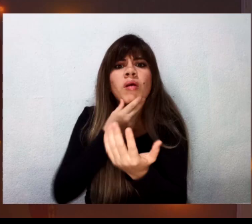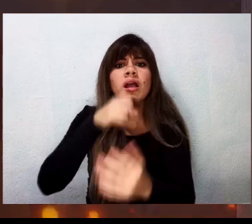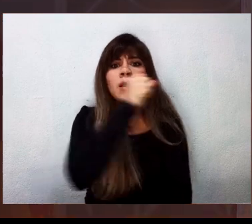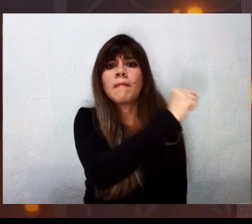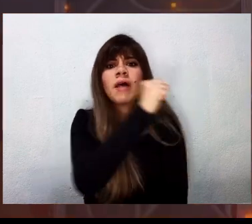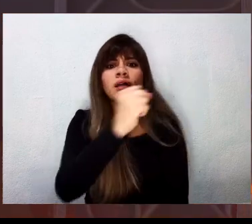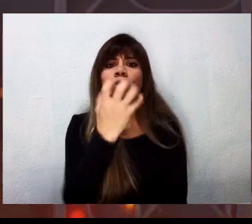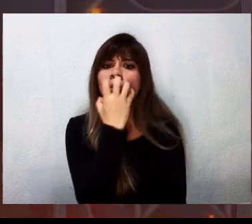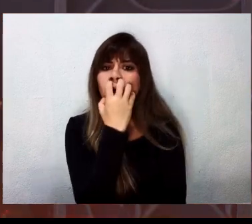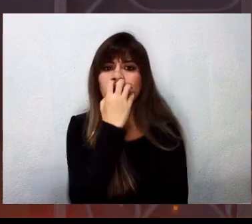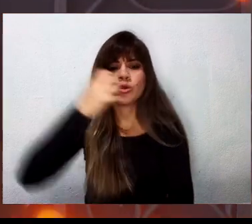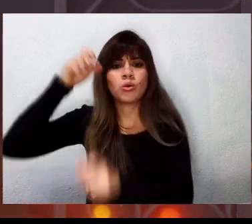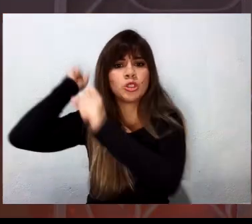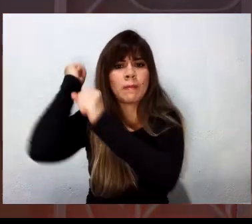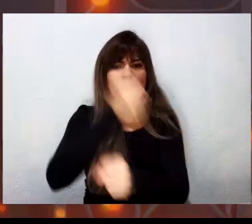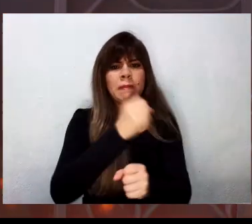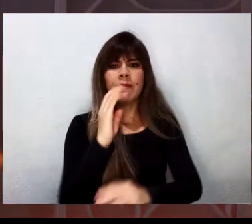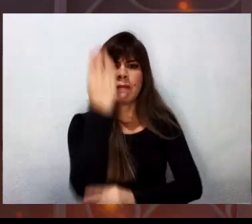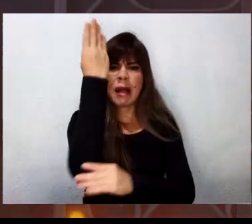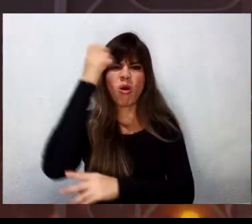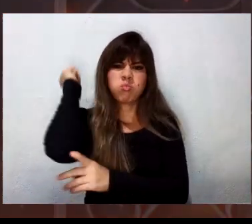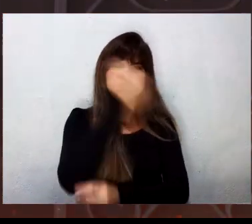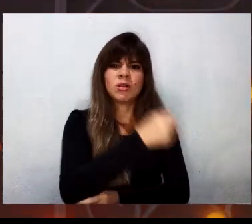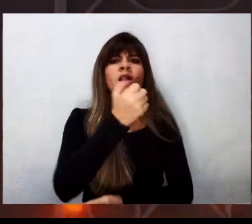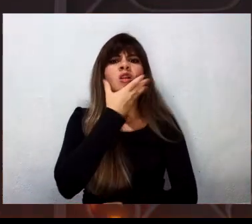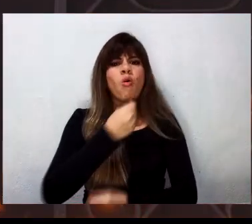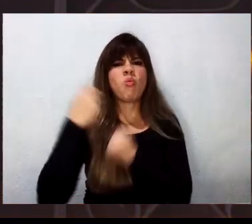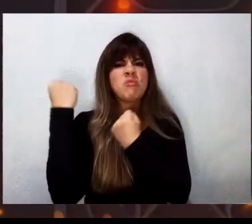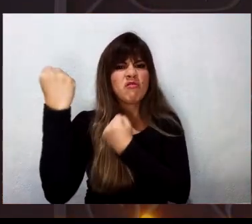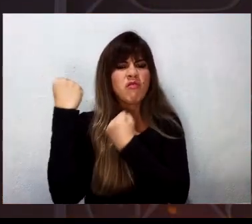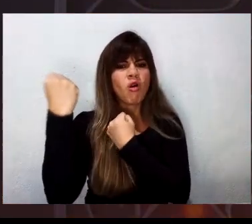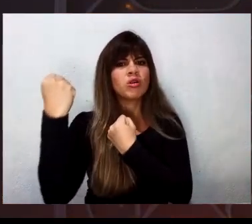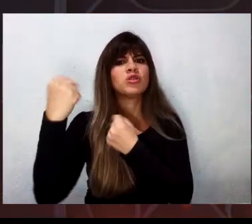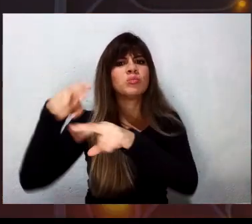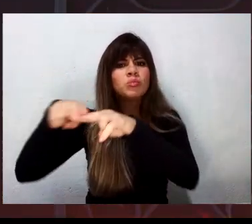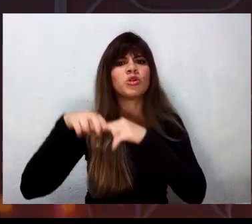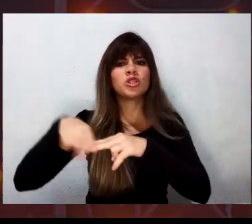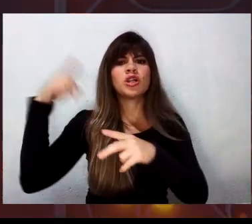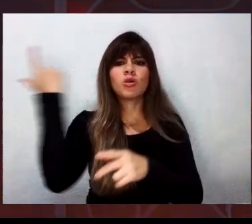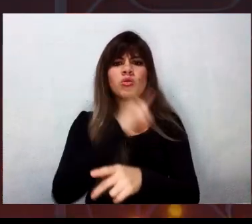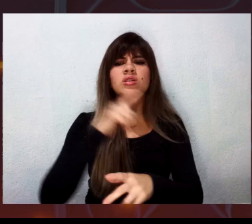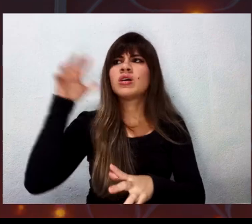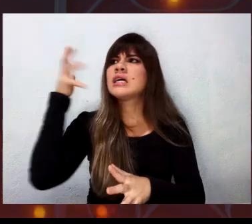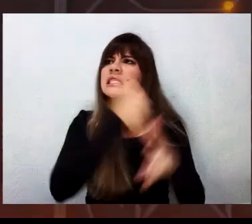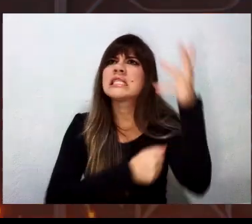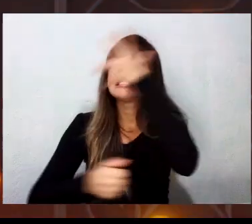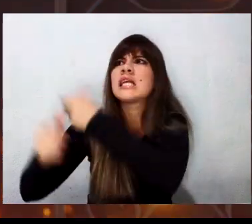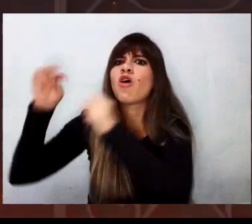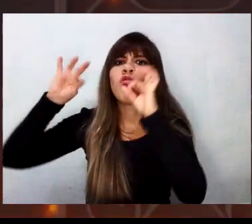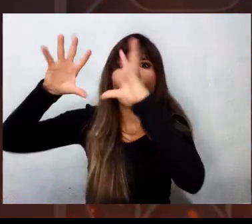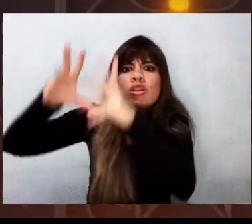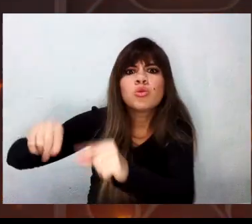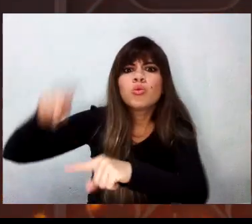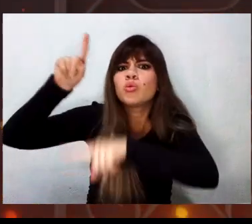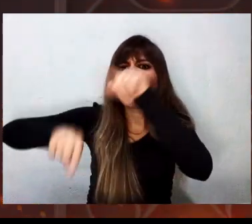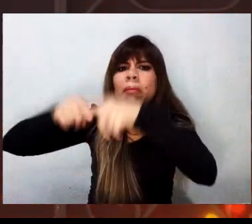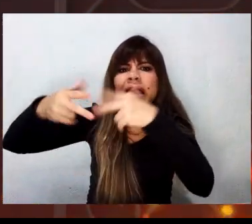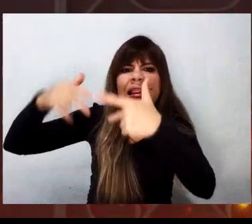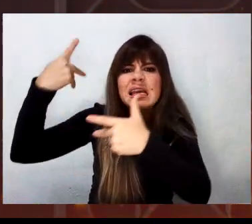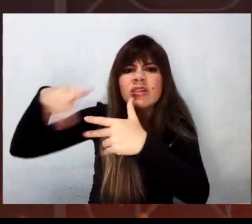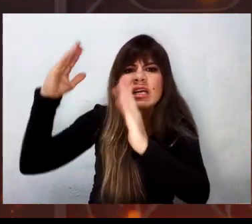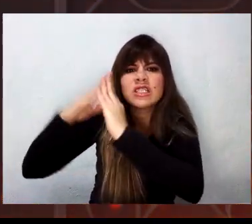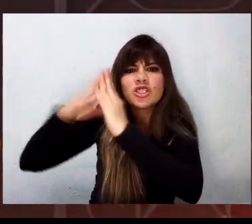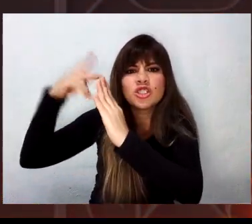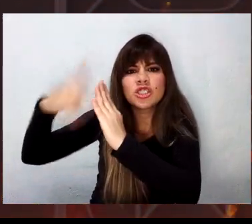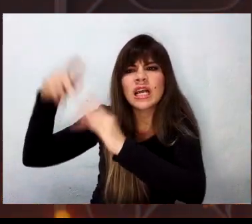antes havia matado seu cachorro a pauladas. Ele era um homem forte. E por isso conseguiu salvar todos os seus